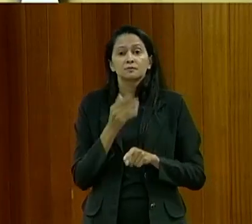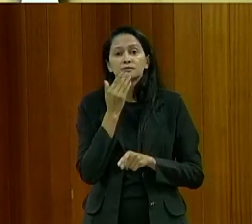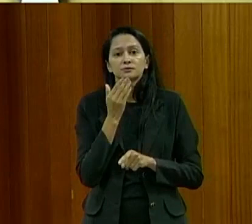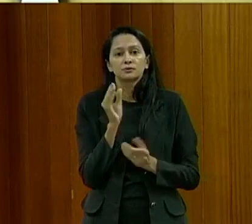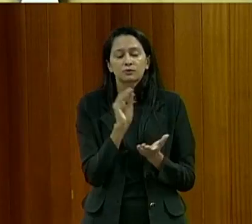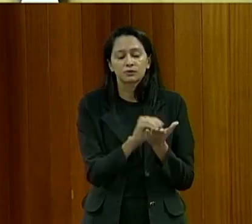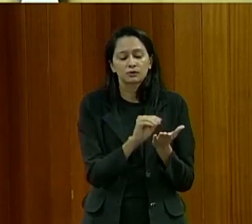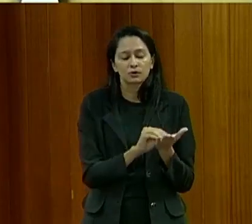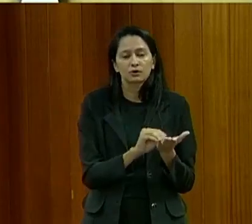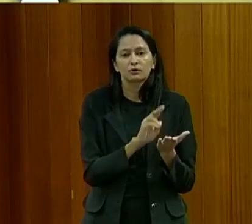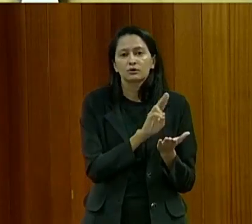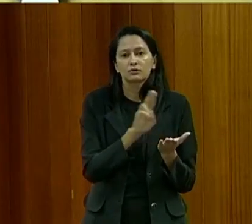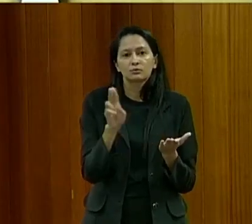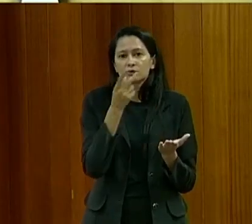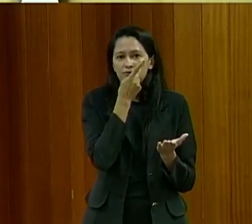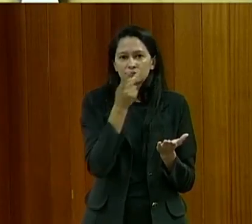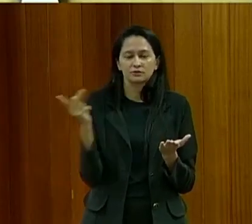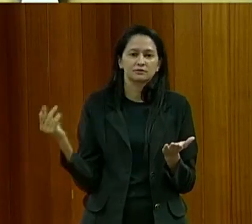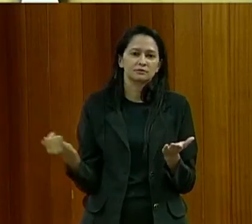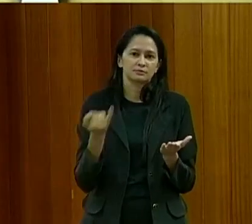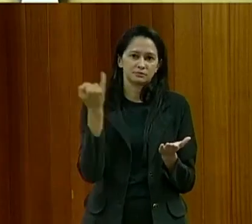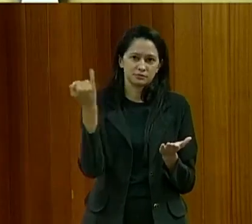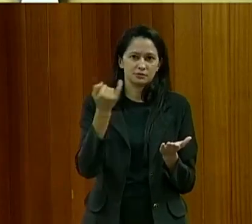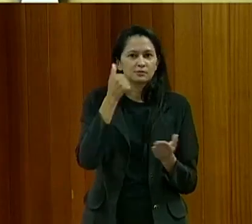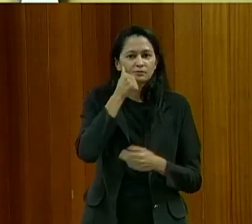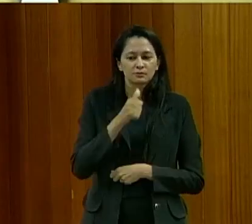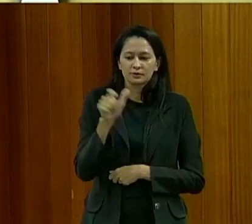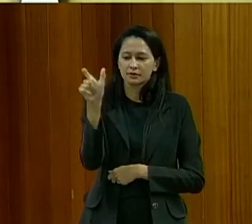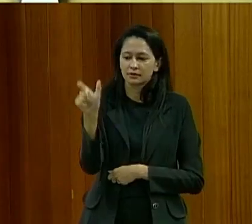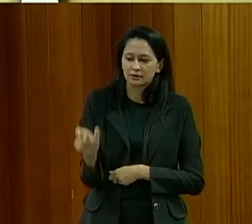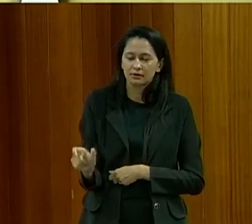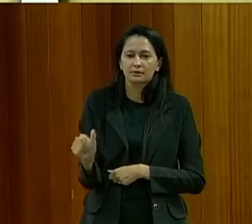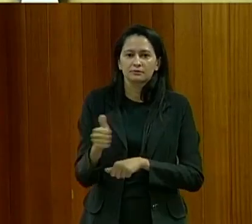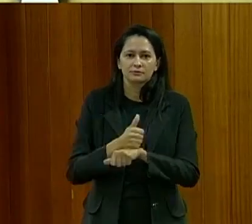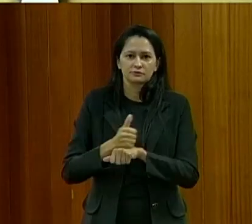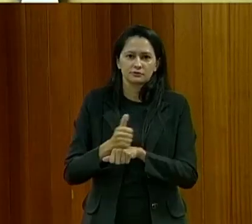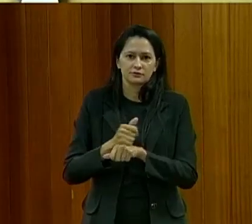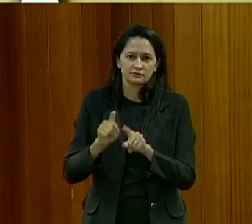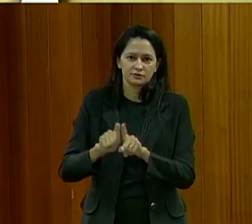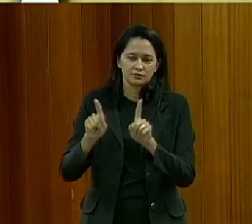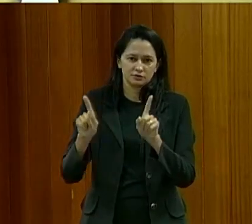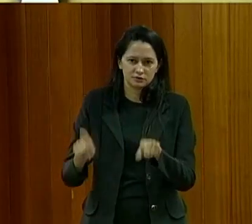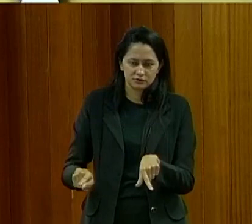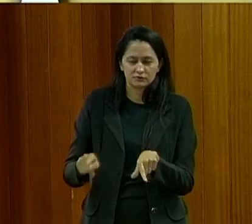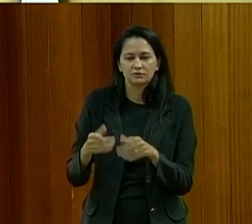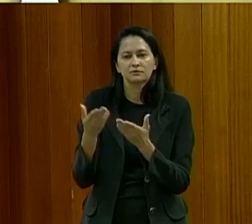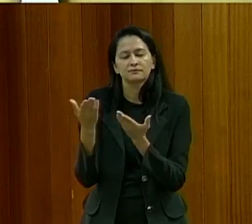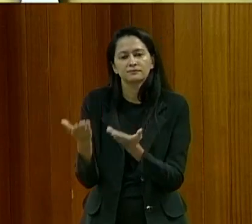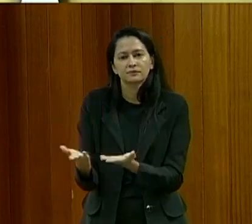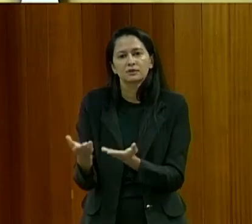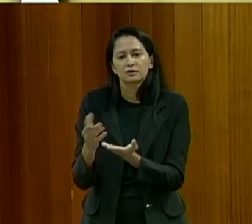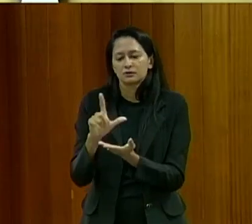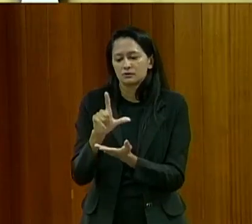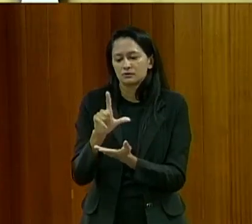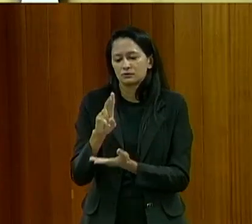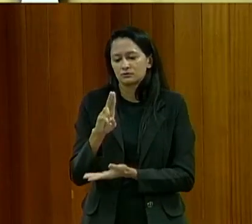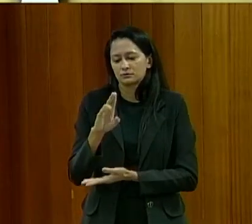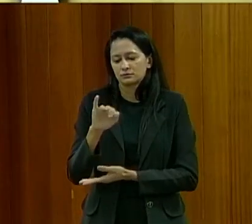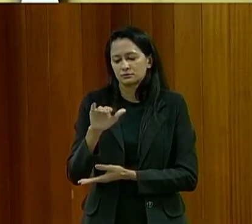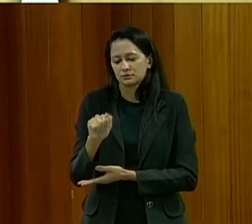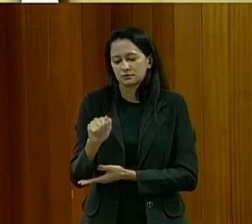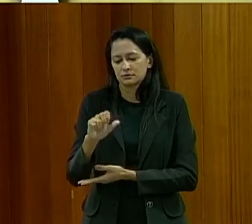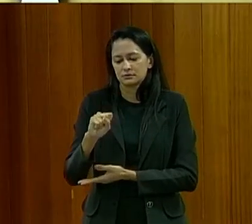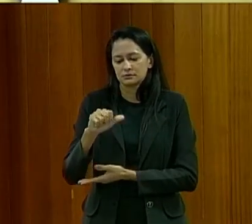presença honrosas da servidora pública e assistente social, senhora Lúcia